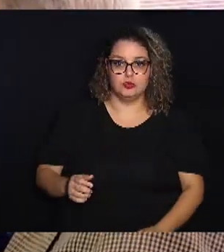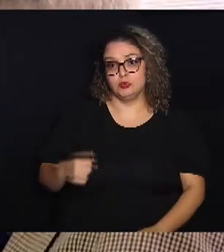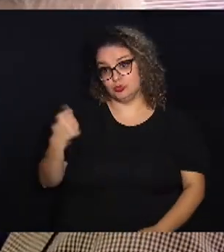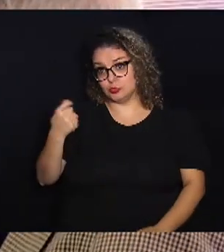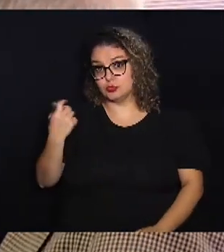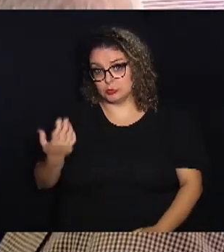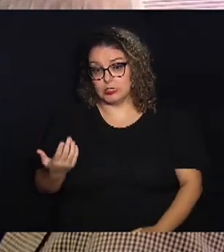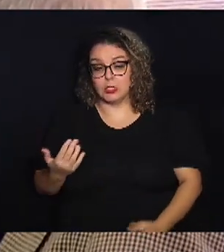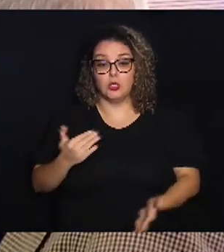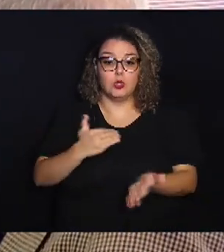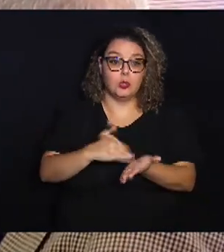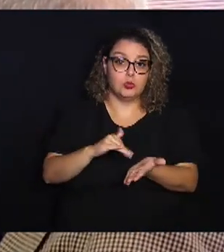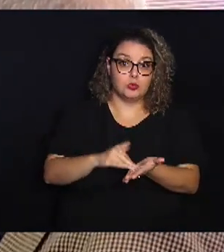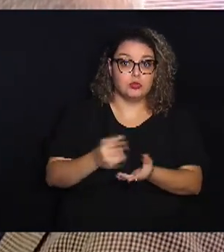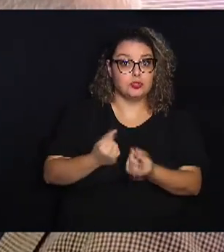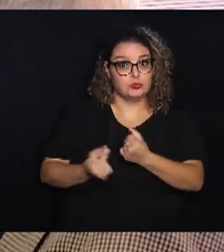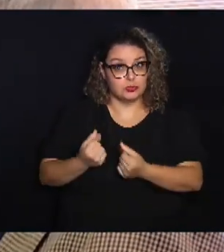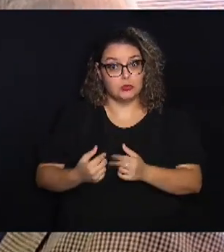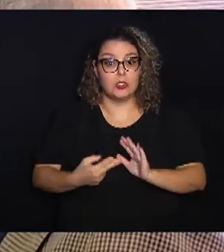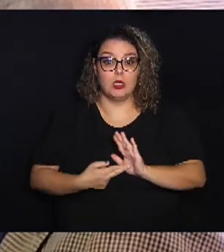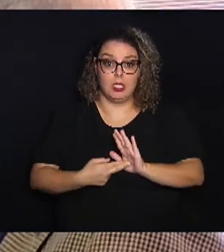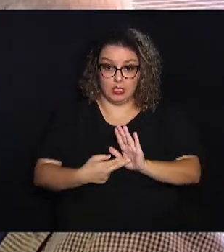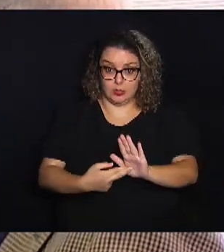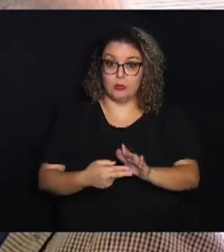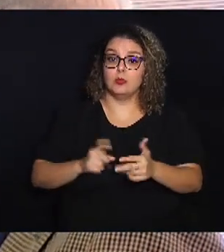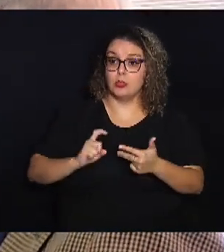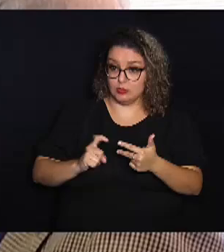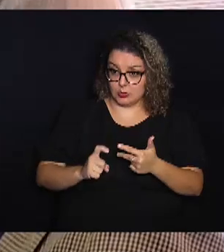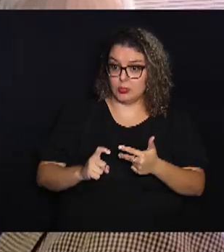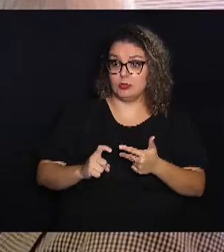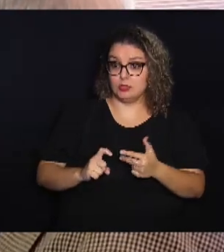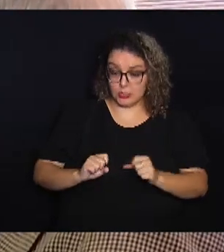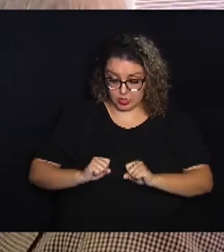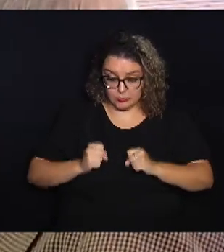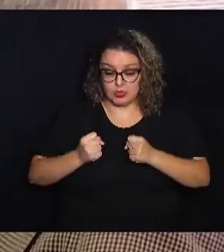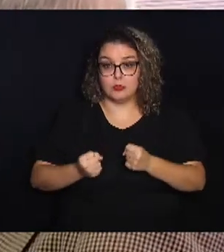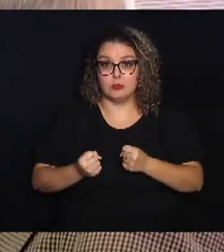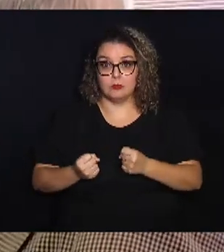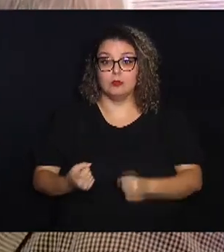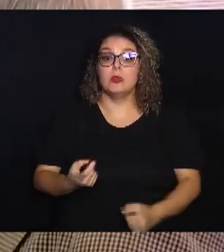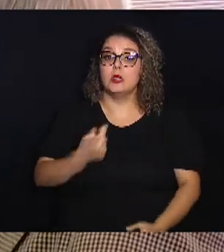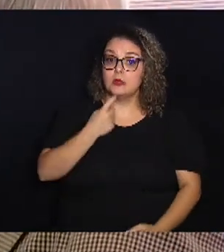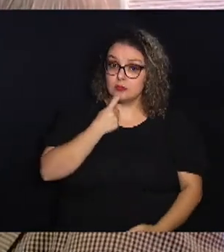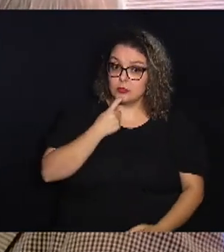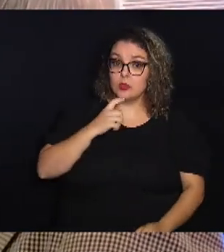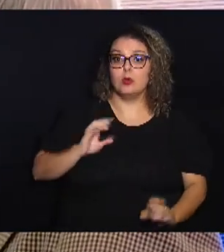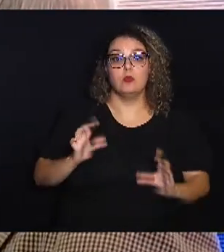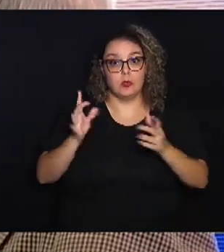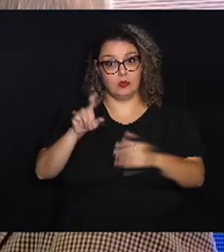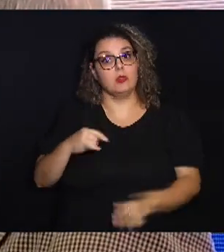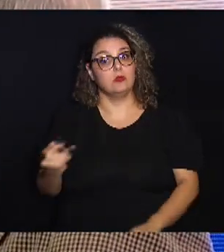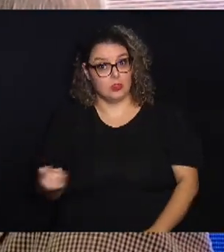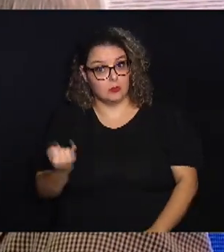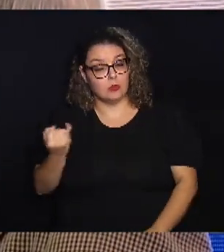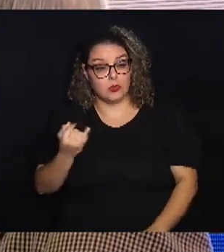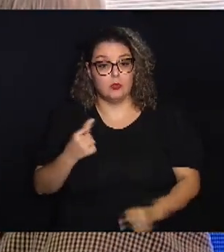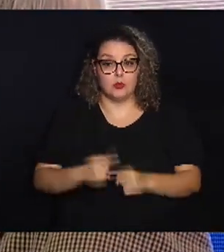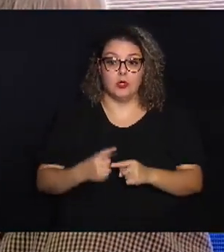O secretário de Finanças representou o executivo e reforçou que para Campinas o evento é importante porque